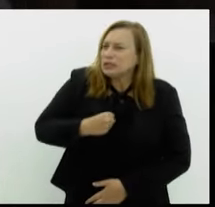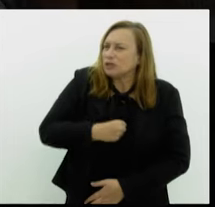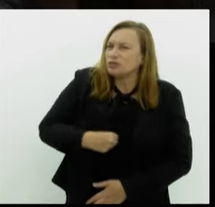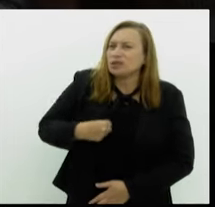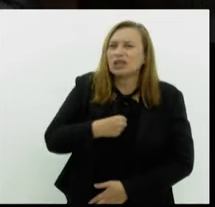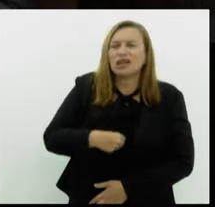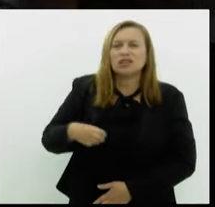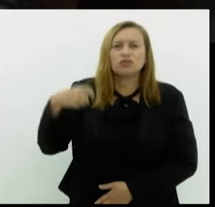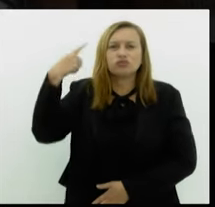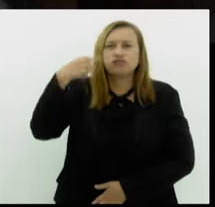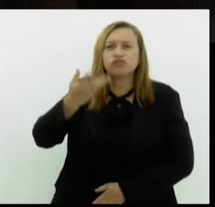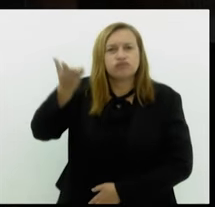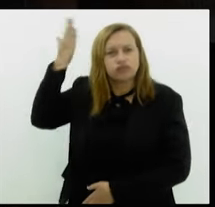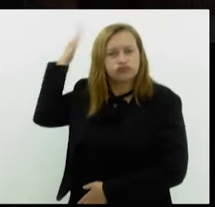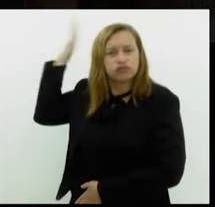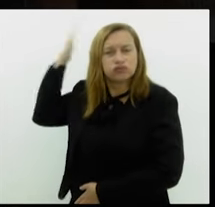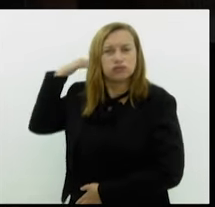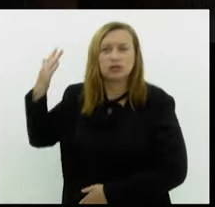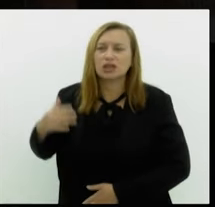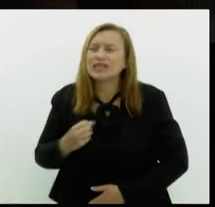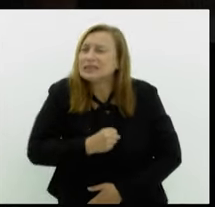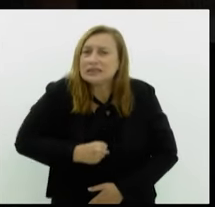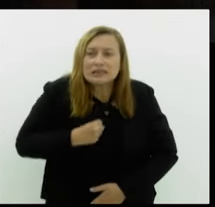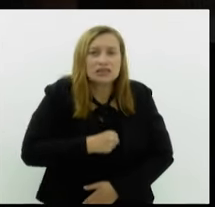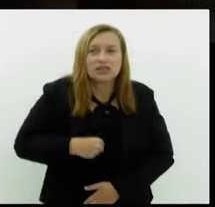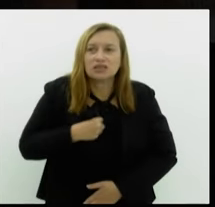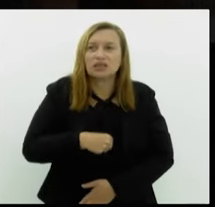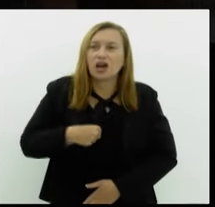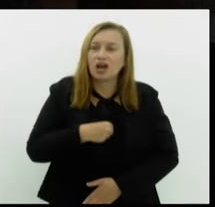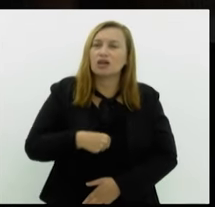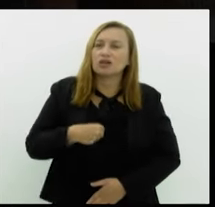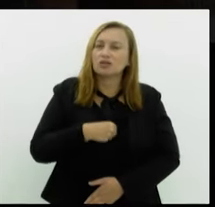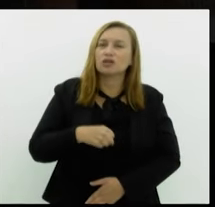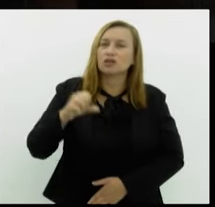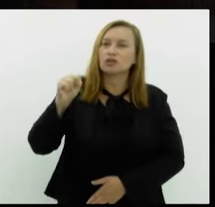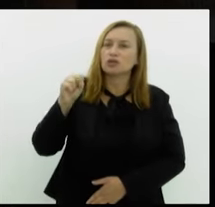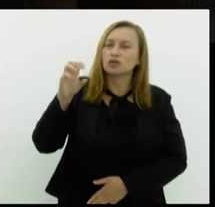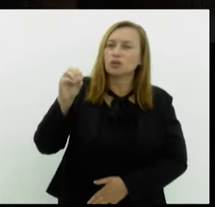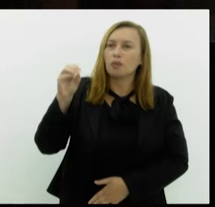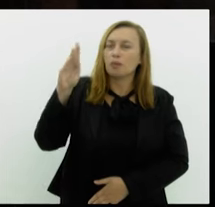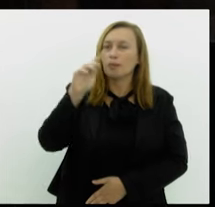Pinto. Que saudades de um Sobral Pinto.